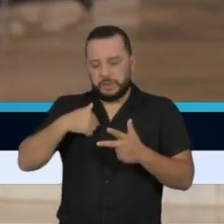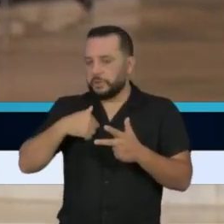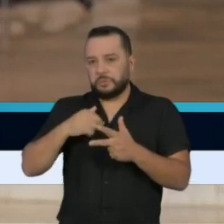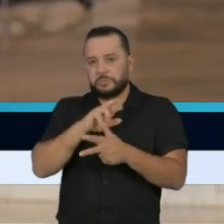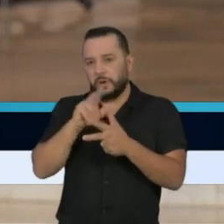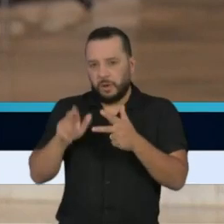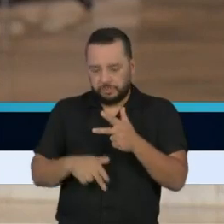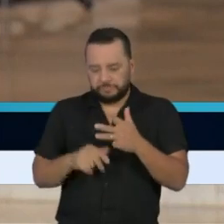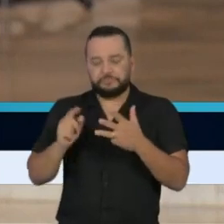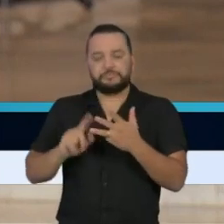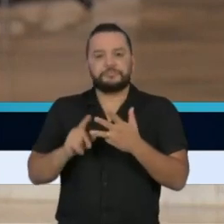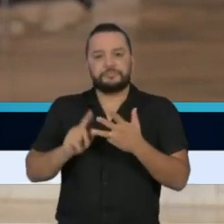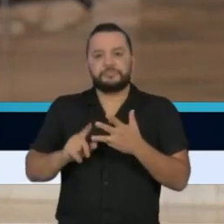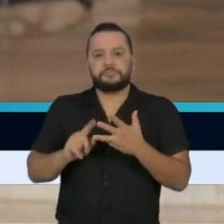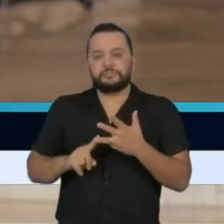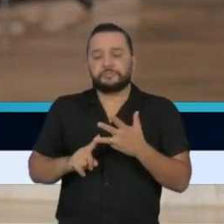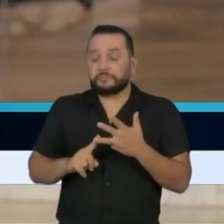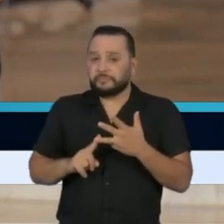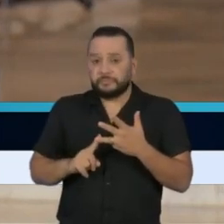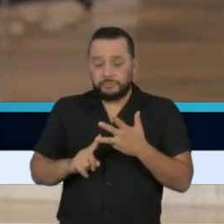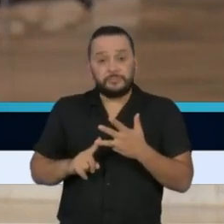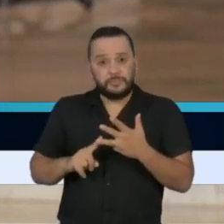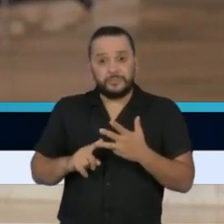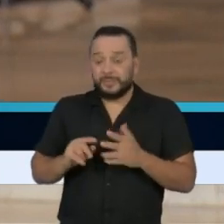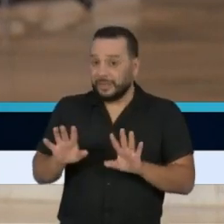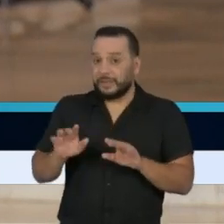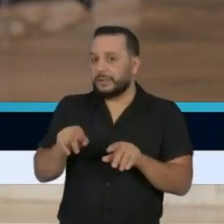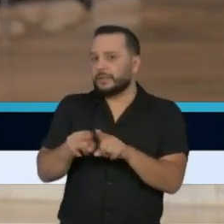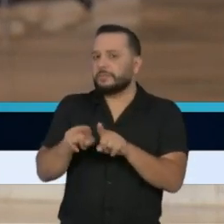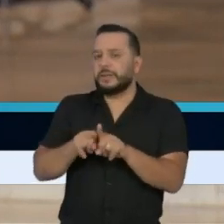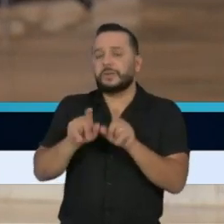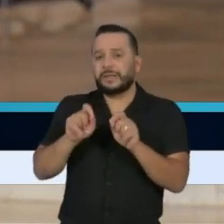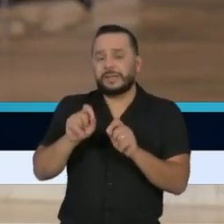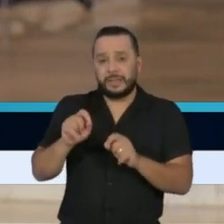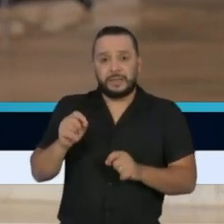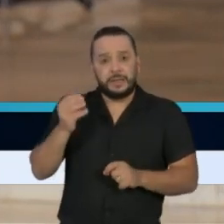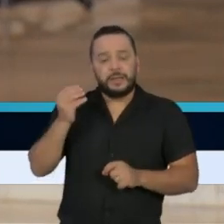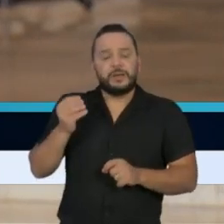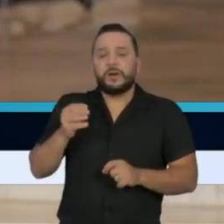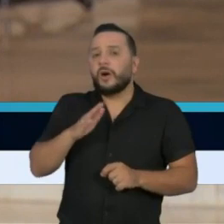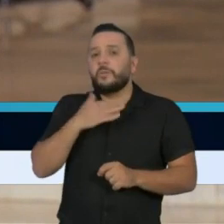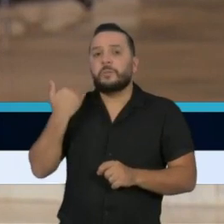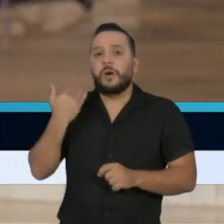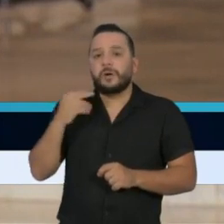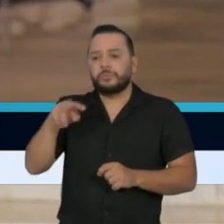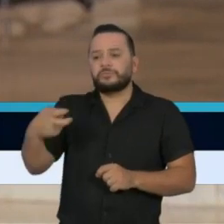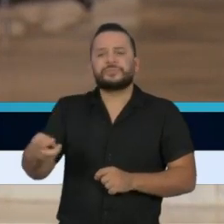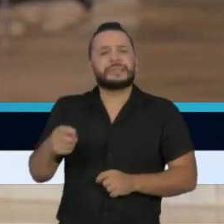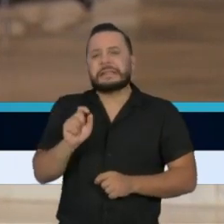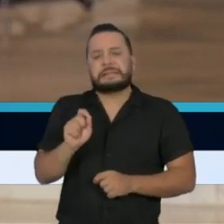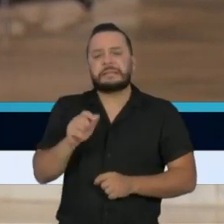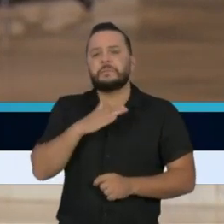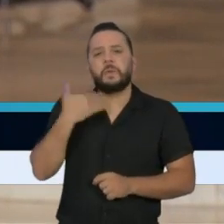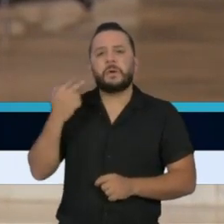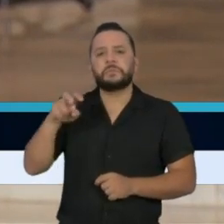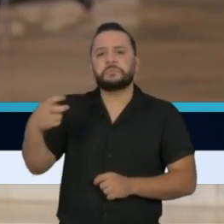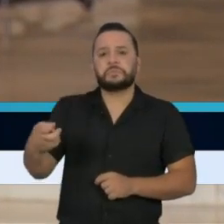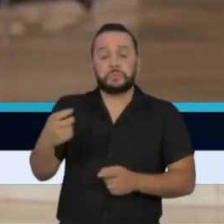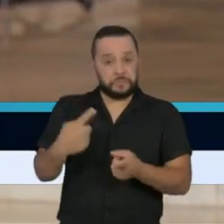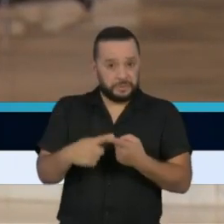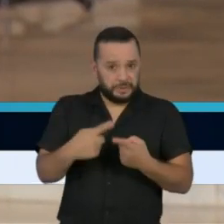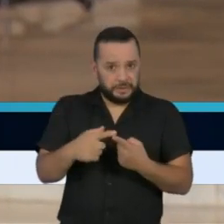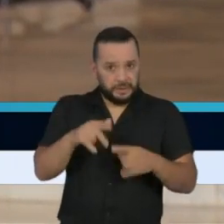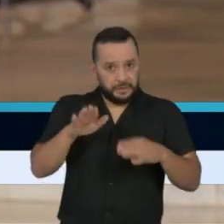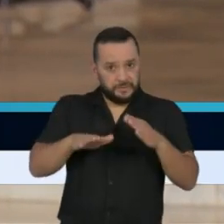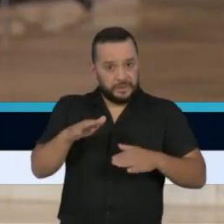dia, e aí é a questão sempre dos óbitos. Então é bom deixar claro o que é essa questão do óbito. Muitas vezes o teste